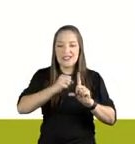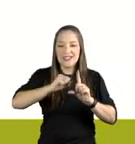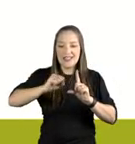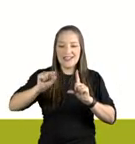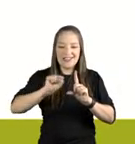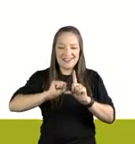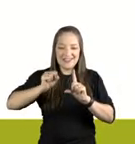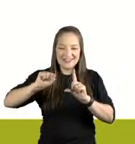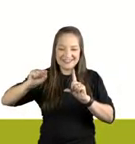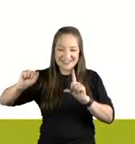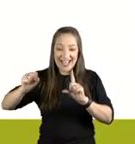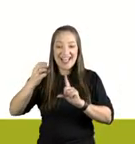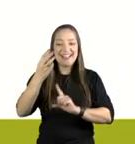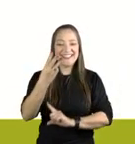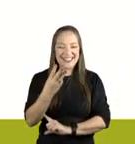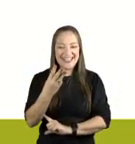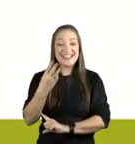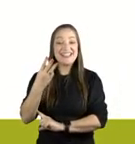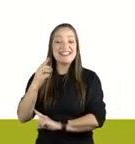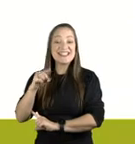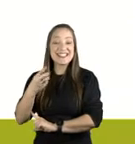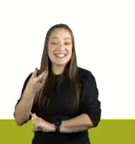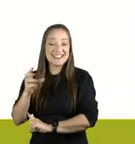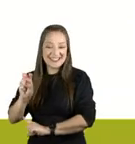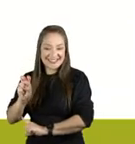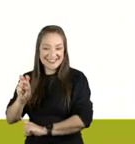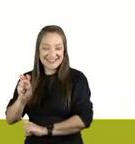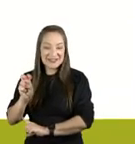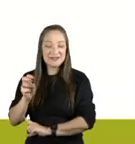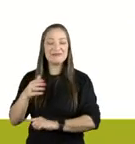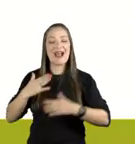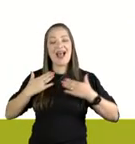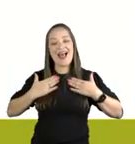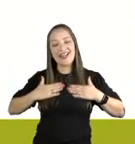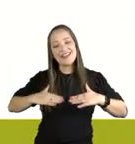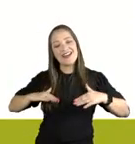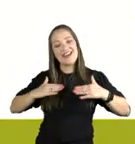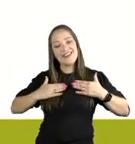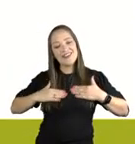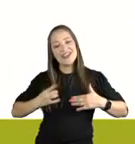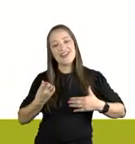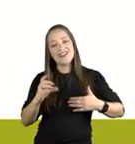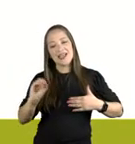13,75%. Então, hoje é bem tranquilo de a gente conseguir esses 10%. Né?